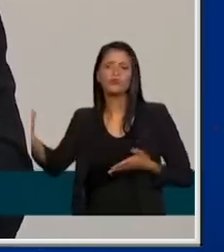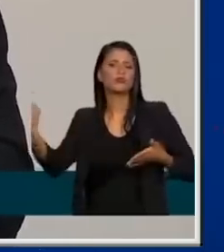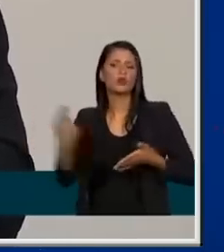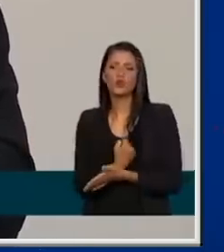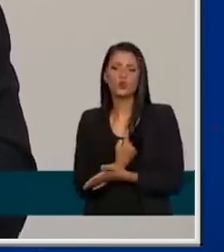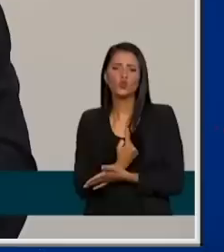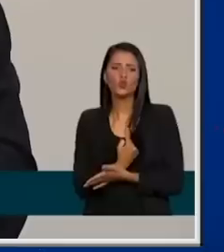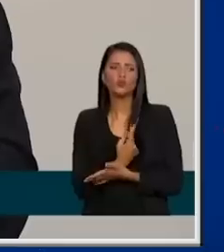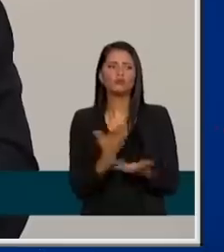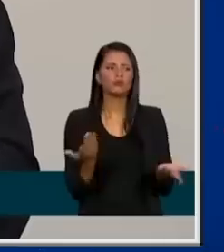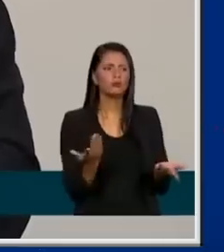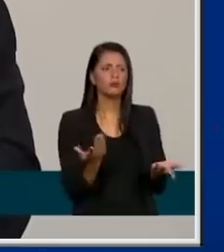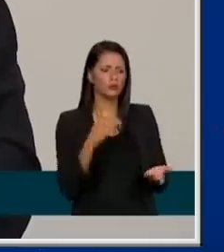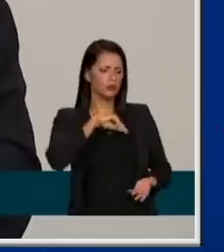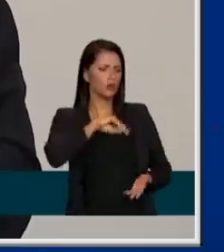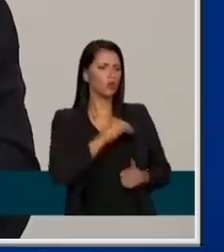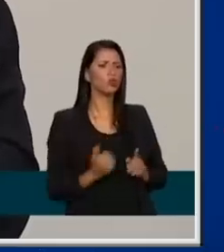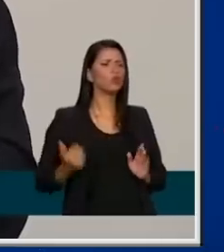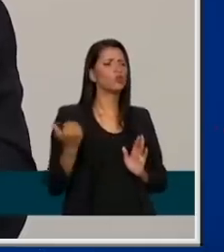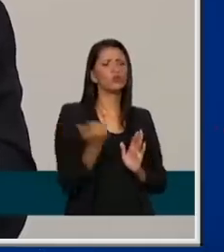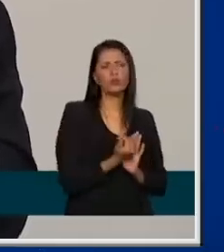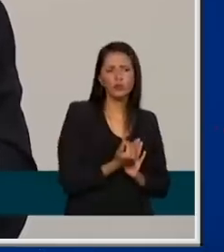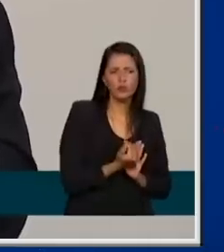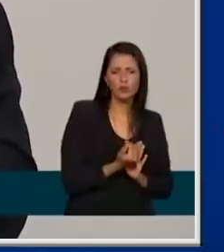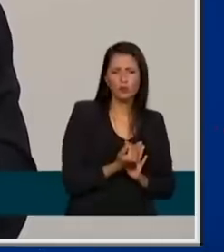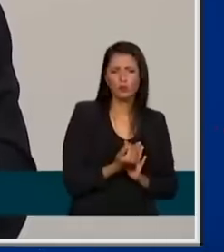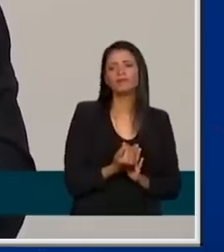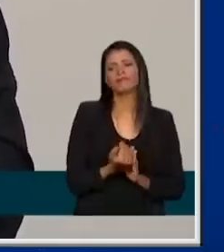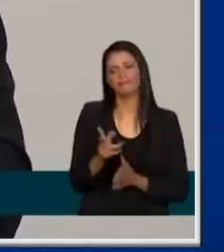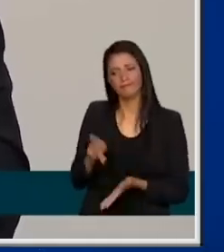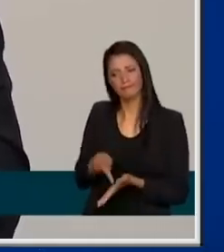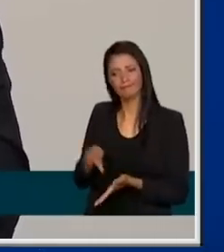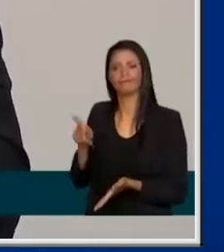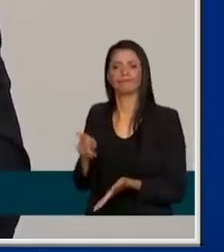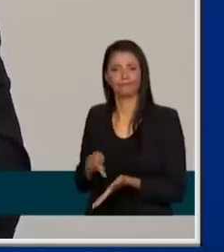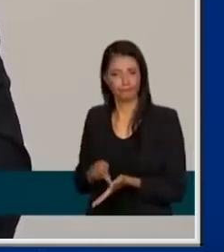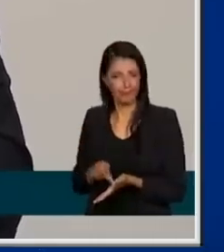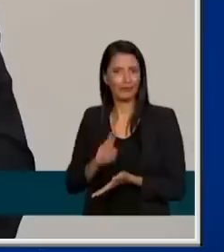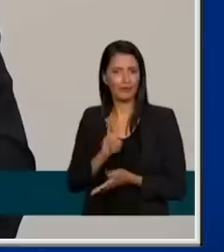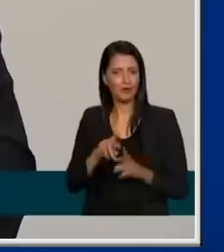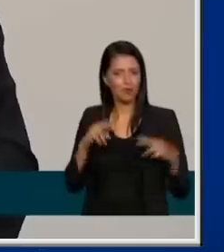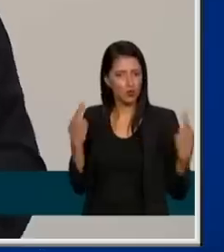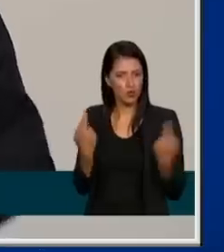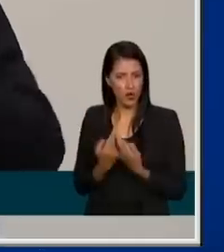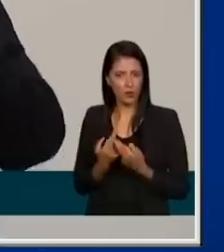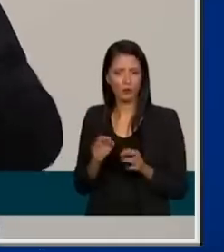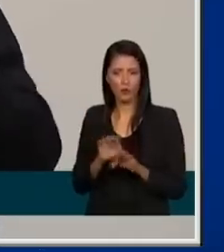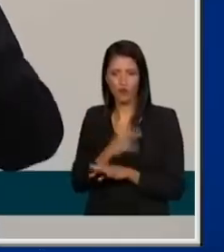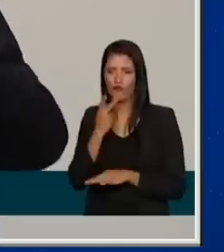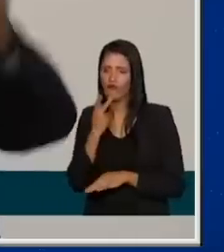grandes apreensões de armas e drogas há uma guerra cultural